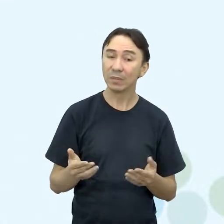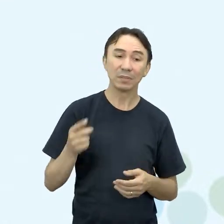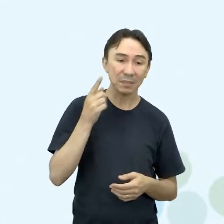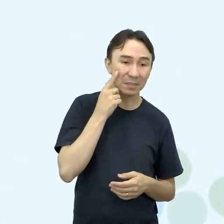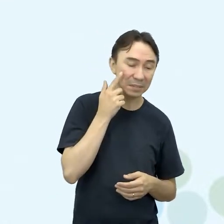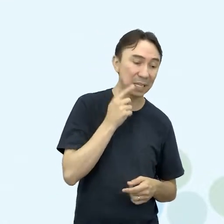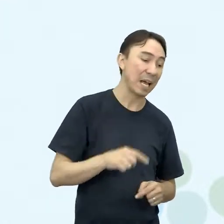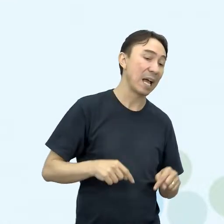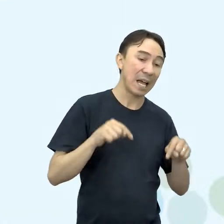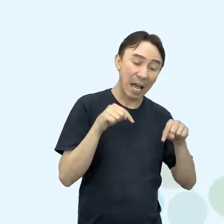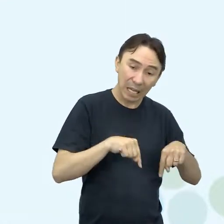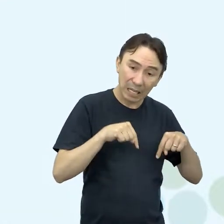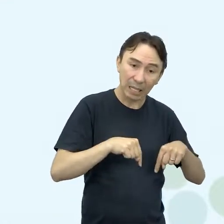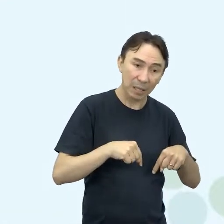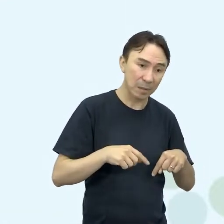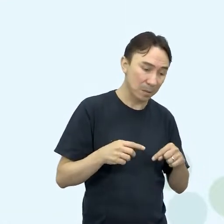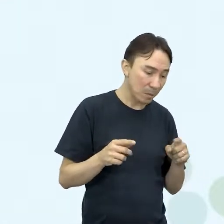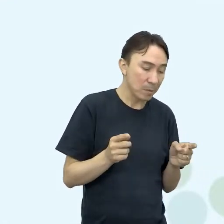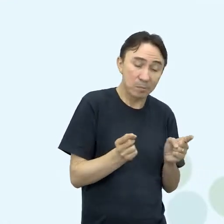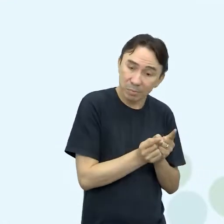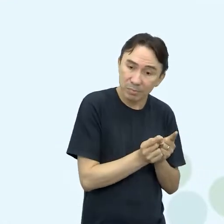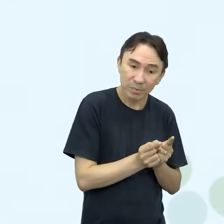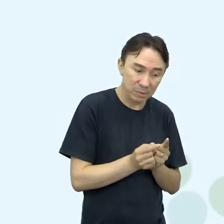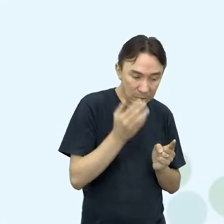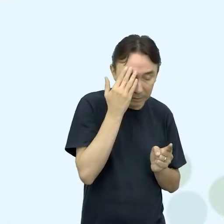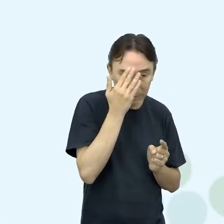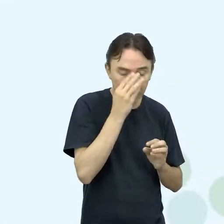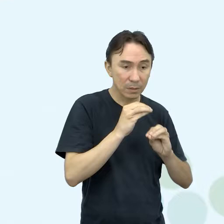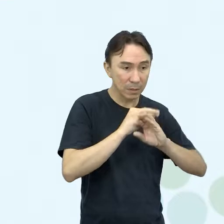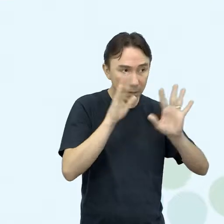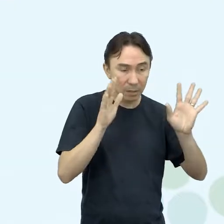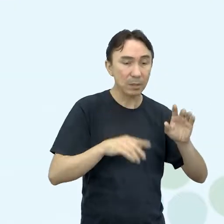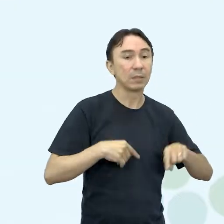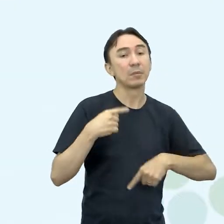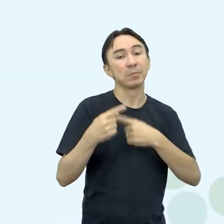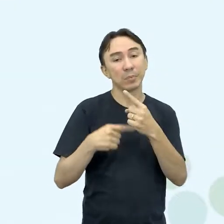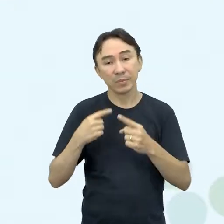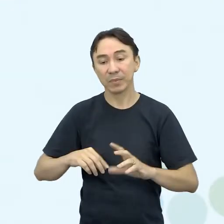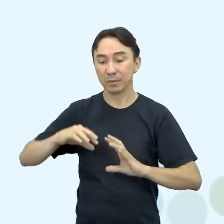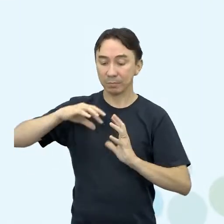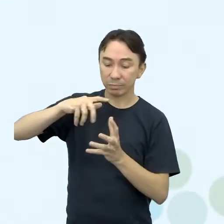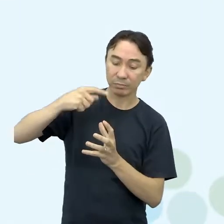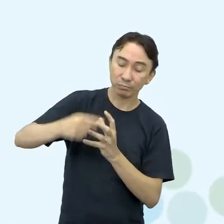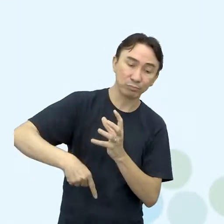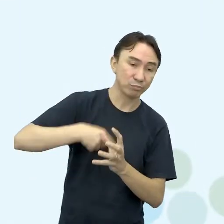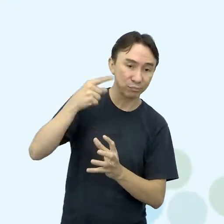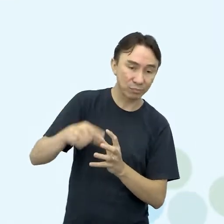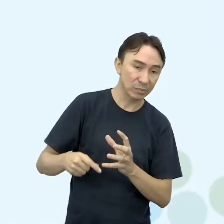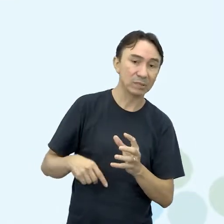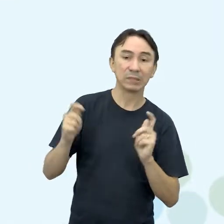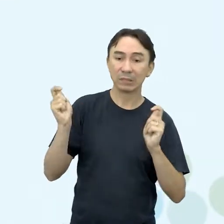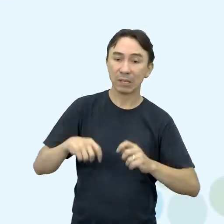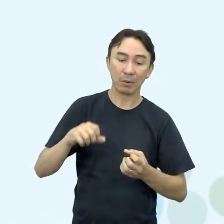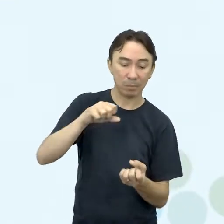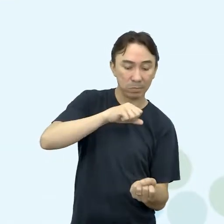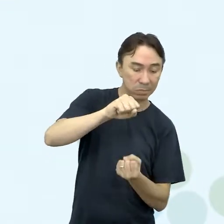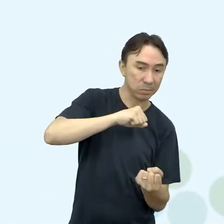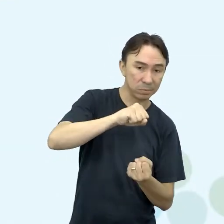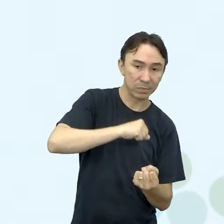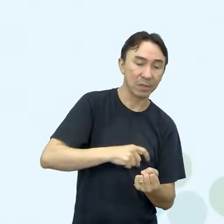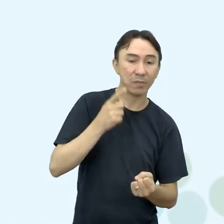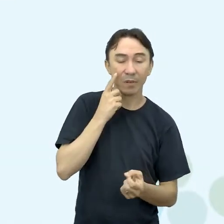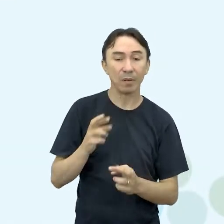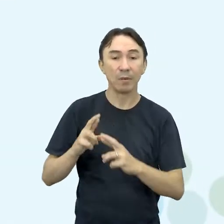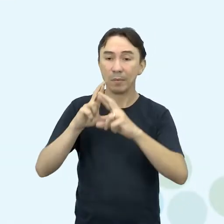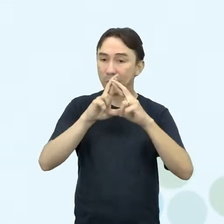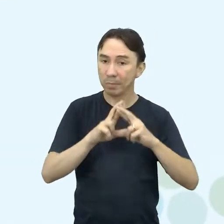depois entender a nível global como que os hábitos sustentáveis, tudo, a gente consegue melhorar o mundo, né? E reciclar a matéria e a energia